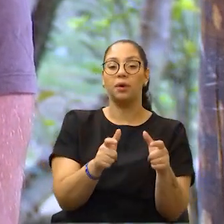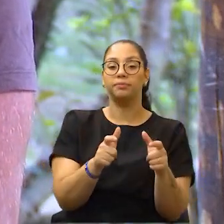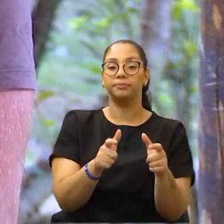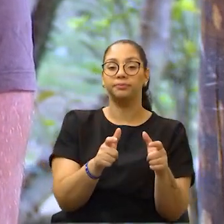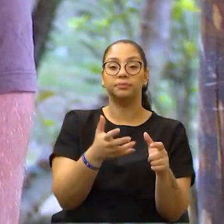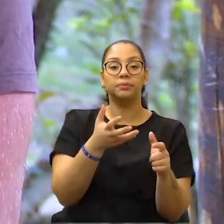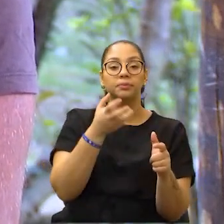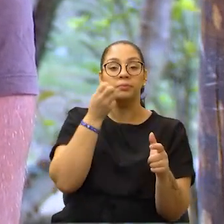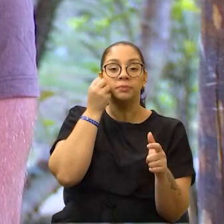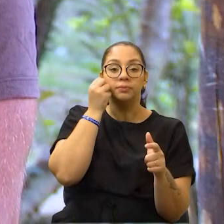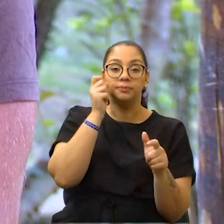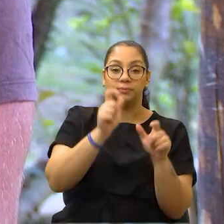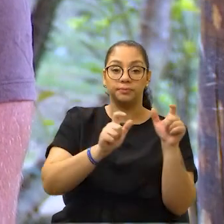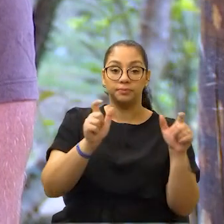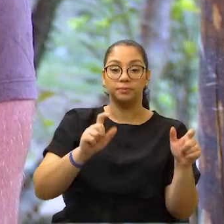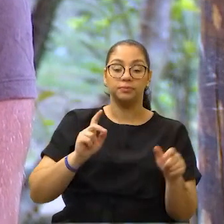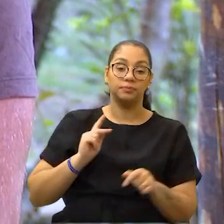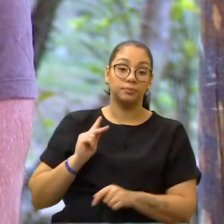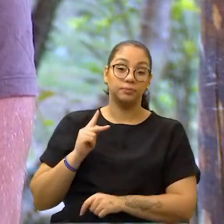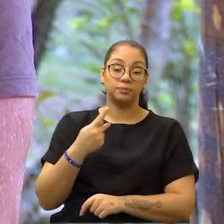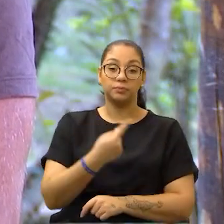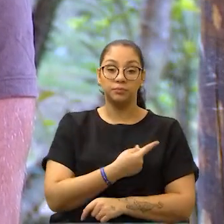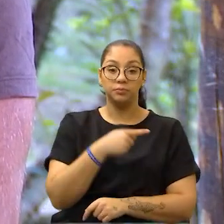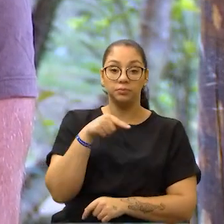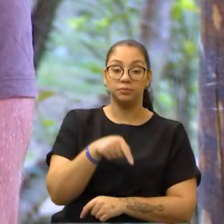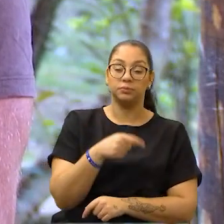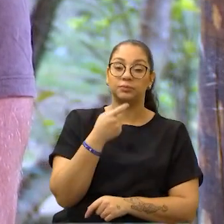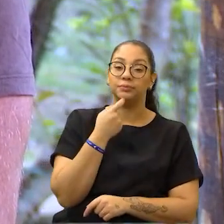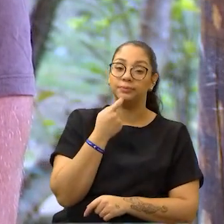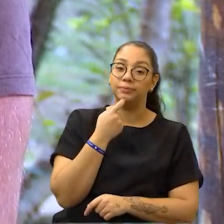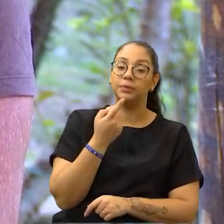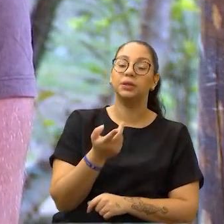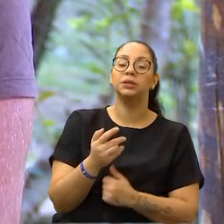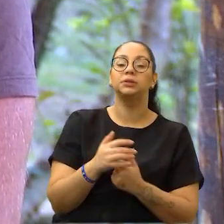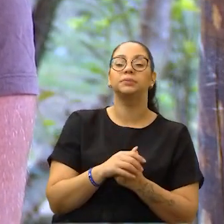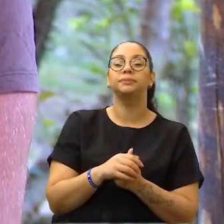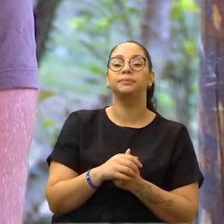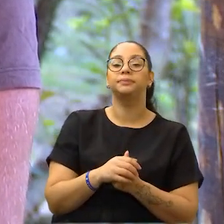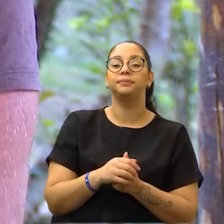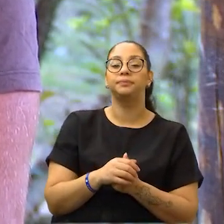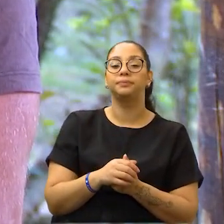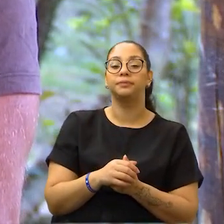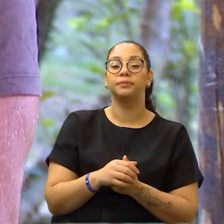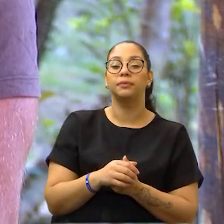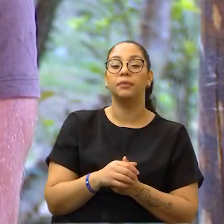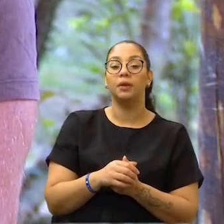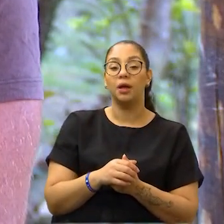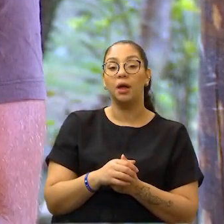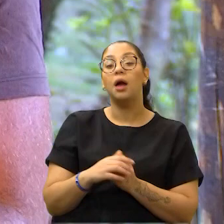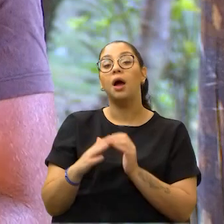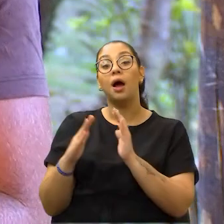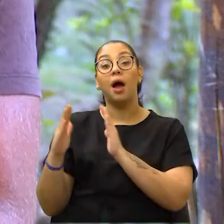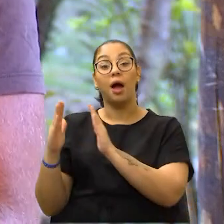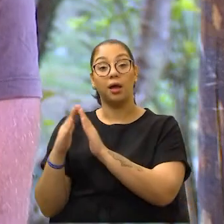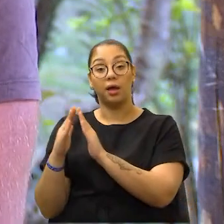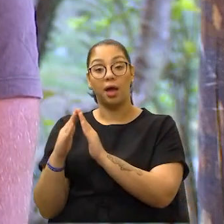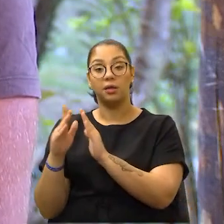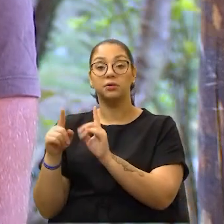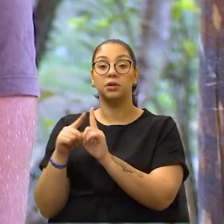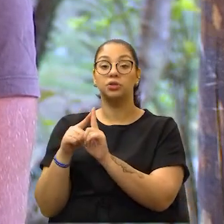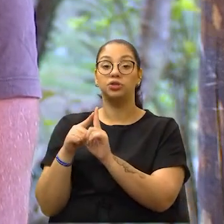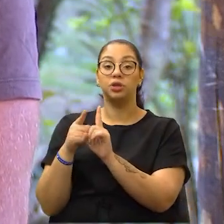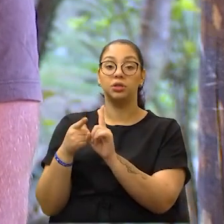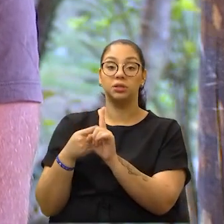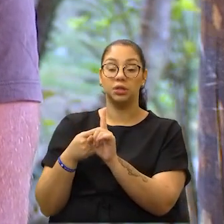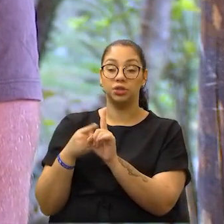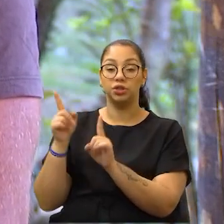casa que acolheu o público trans, né? Pessoas trans de Campinas. E a Casa Gestante